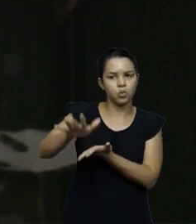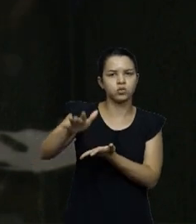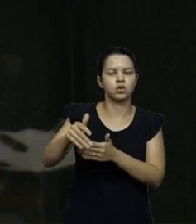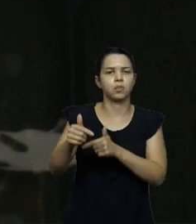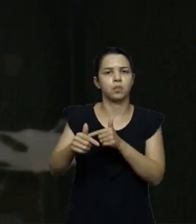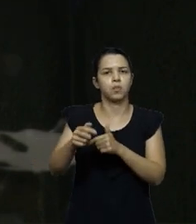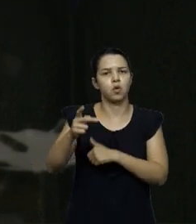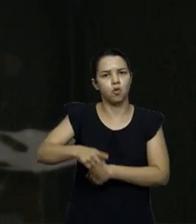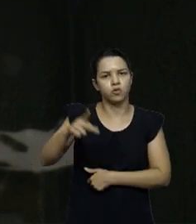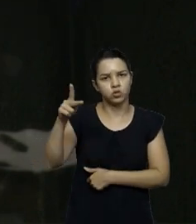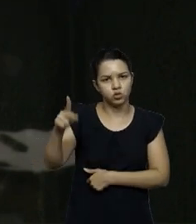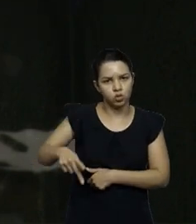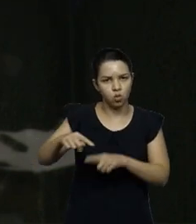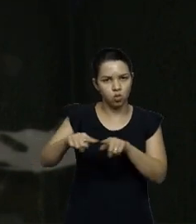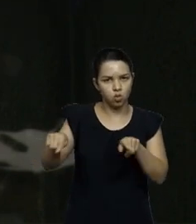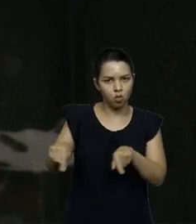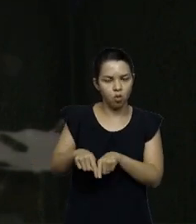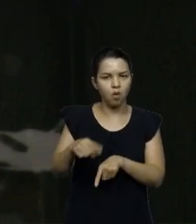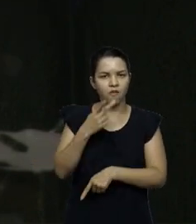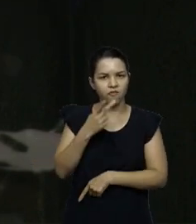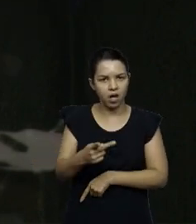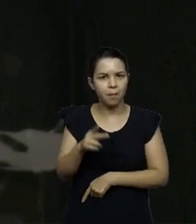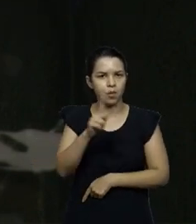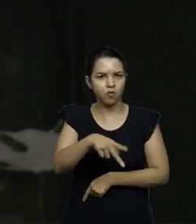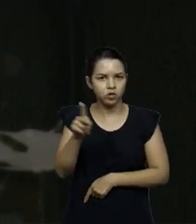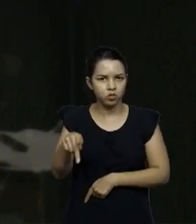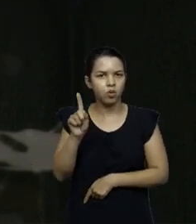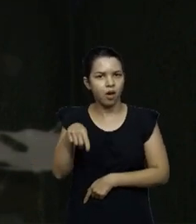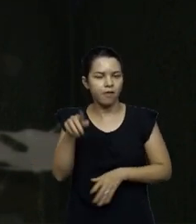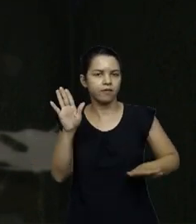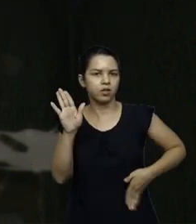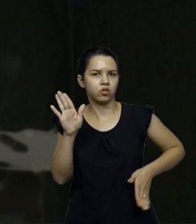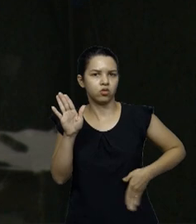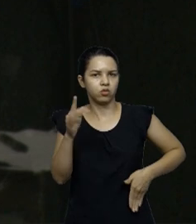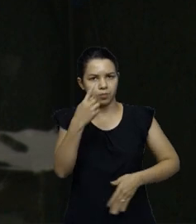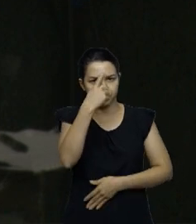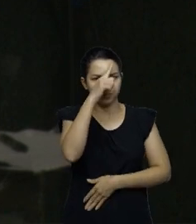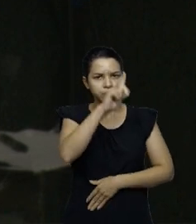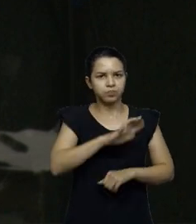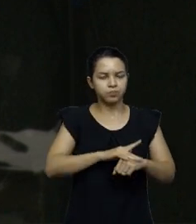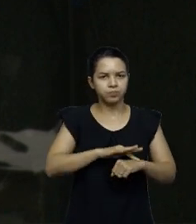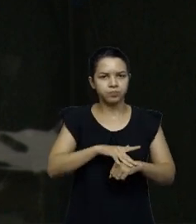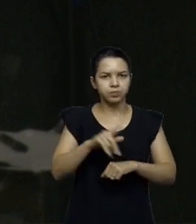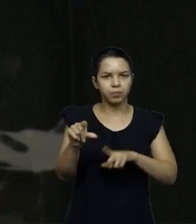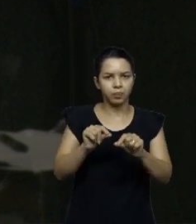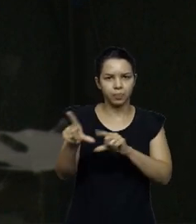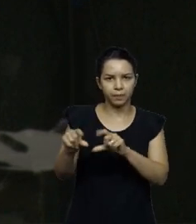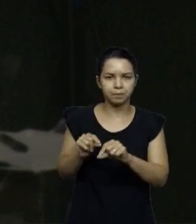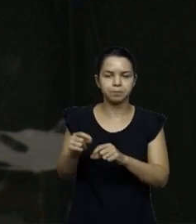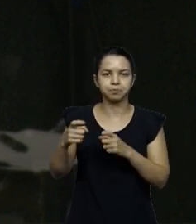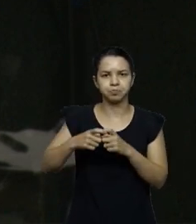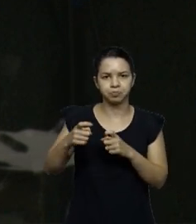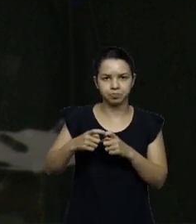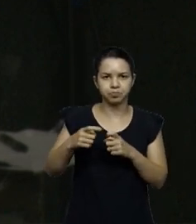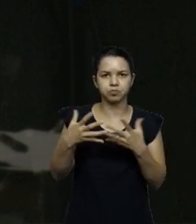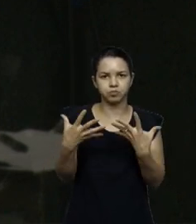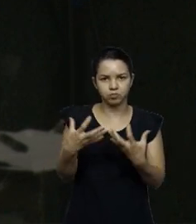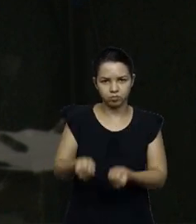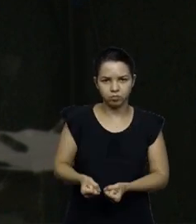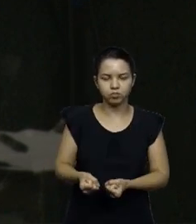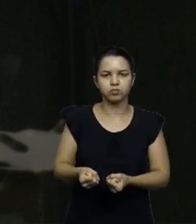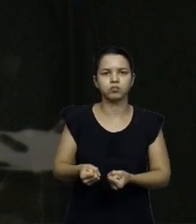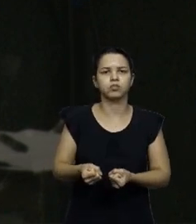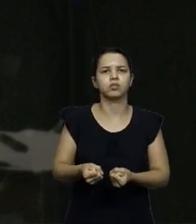consultórios afirmando que professores são vazios inventam doenças e selecionam médicos de quem aceitam os